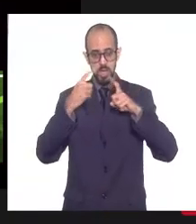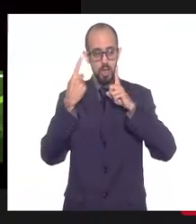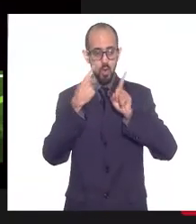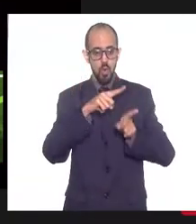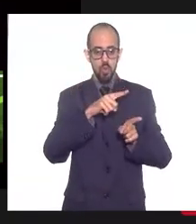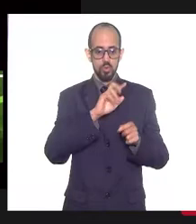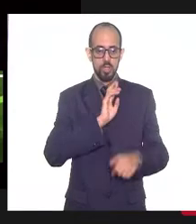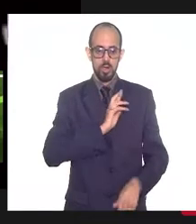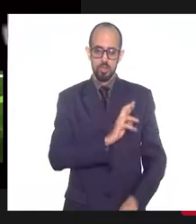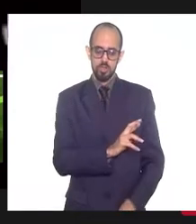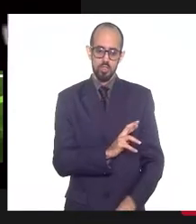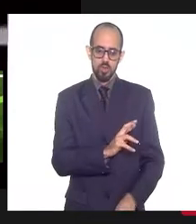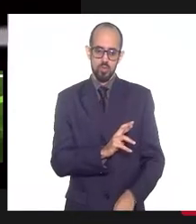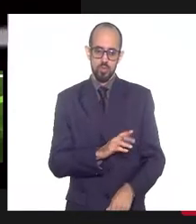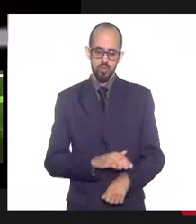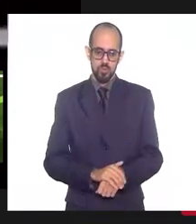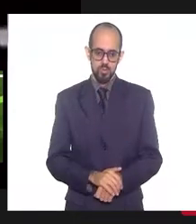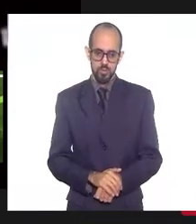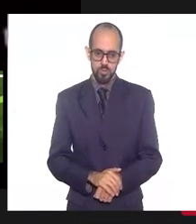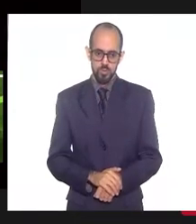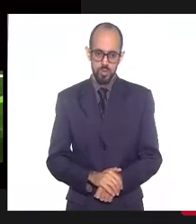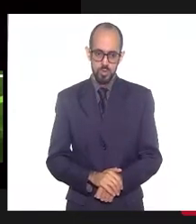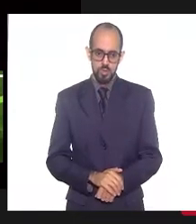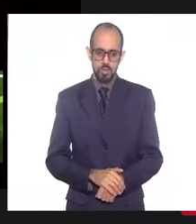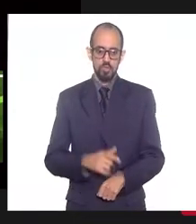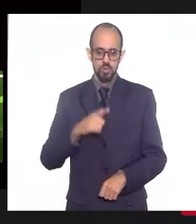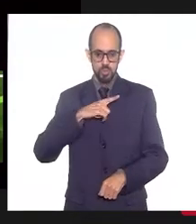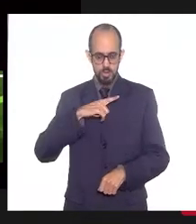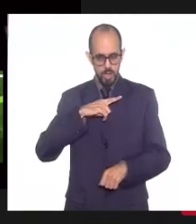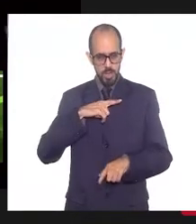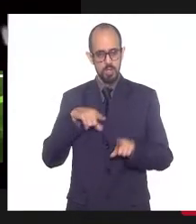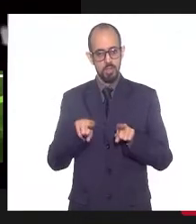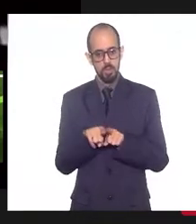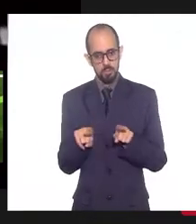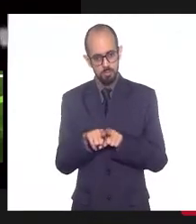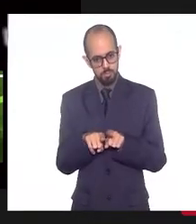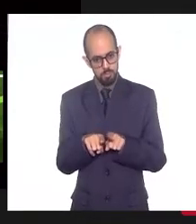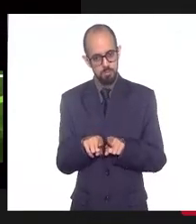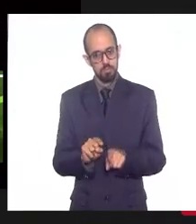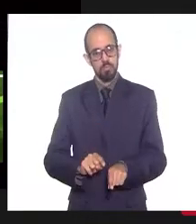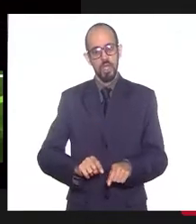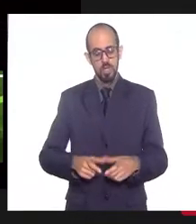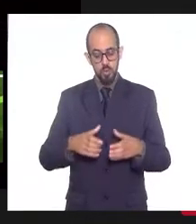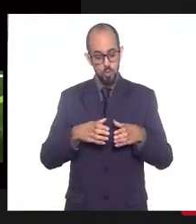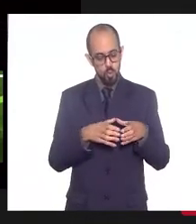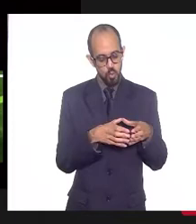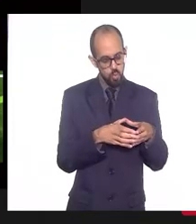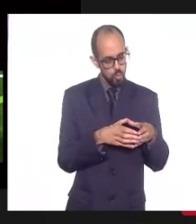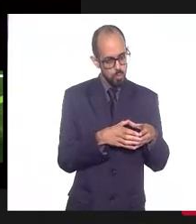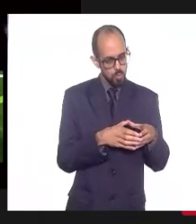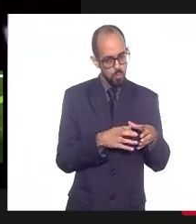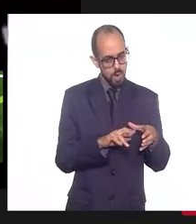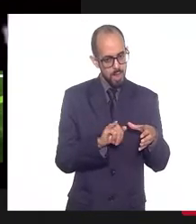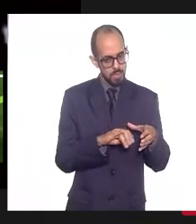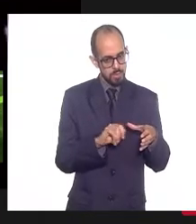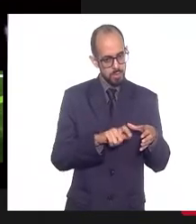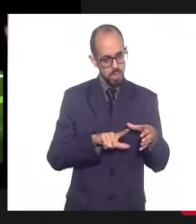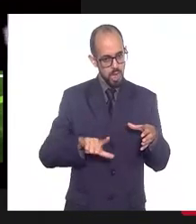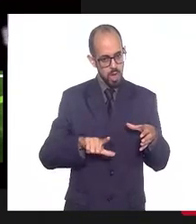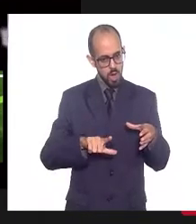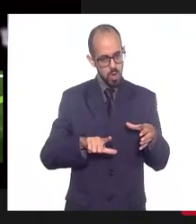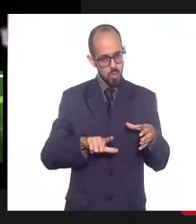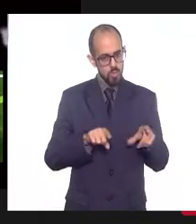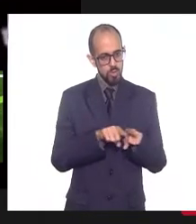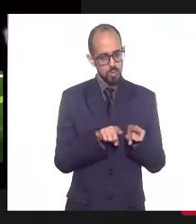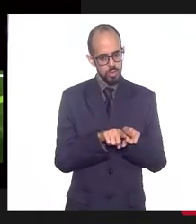religiosa. Isso, obviamente, que tem um recorte racial, isso tem um recorte de classe, com certeza,